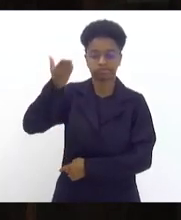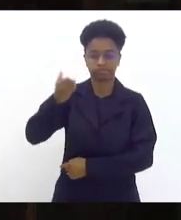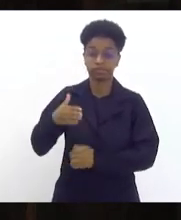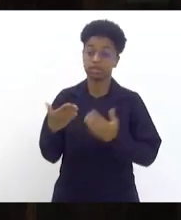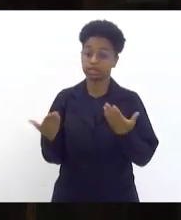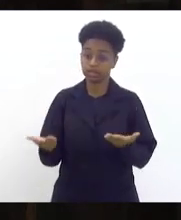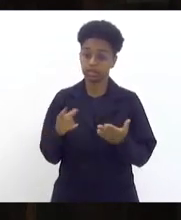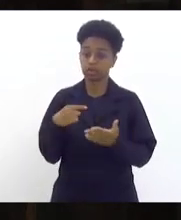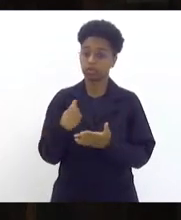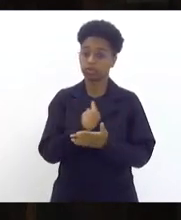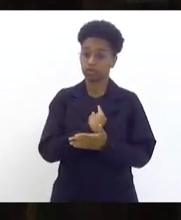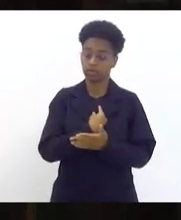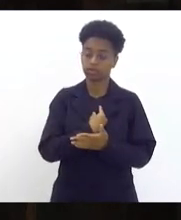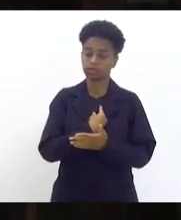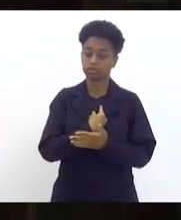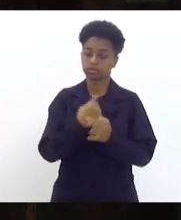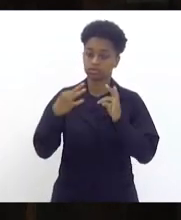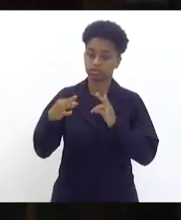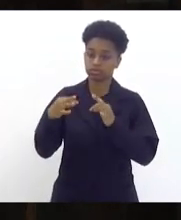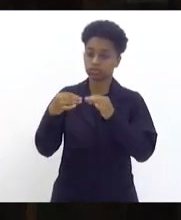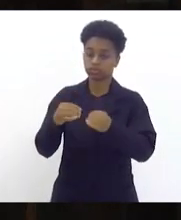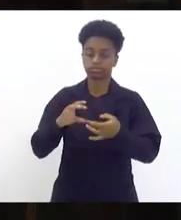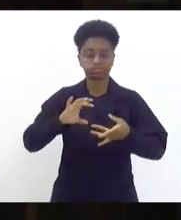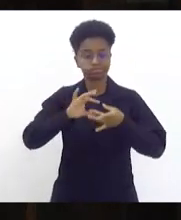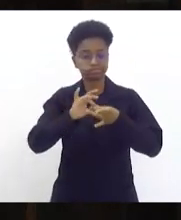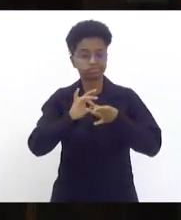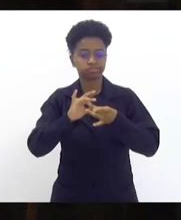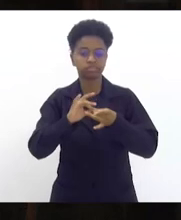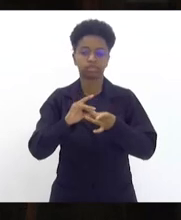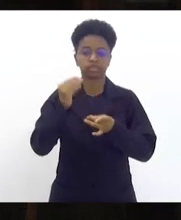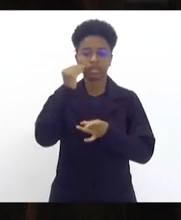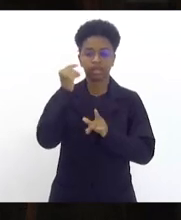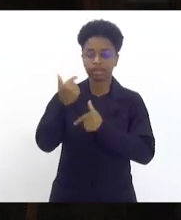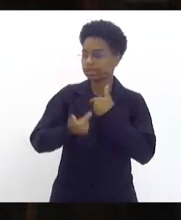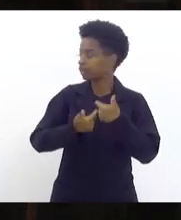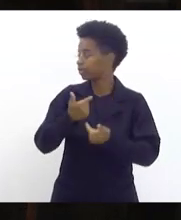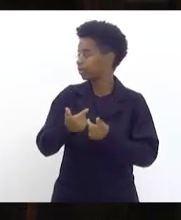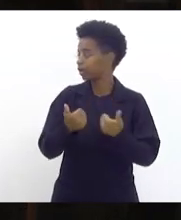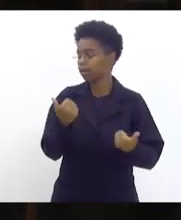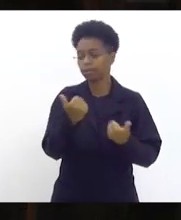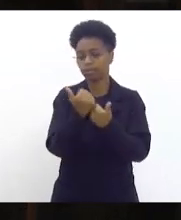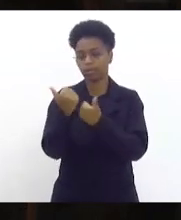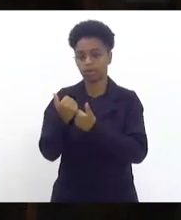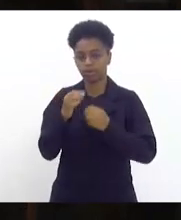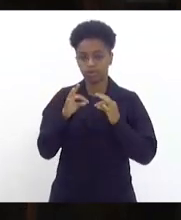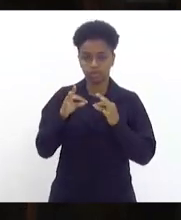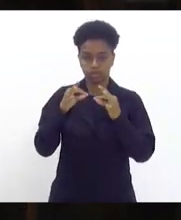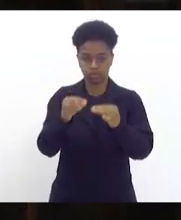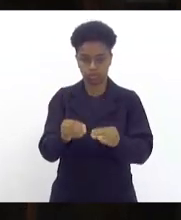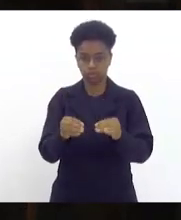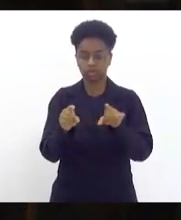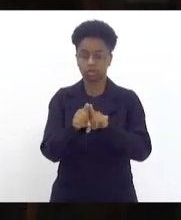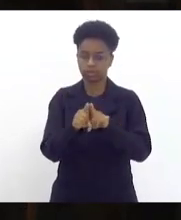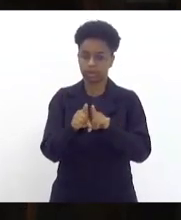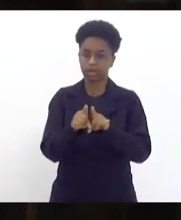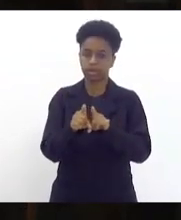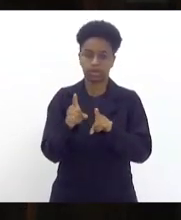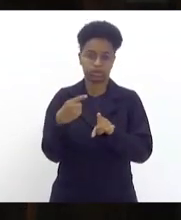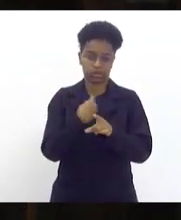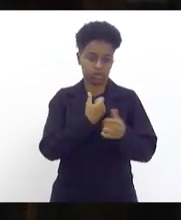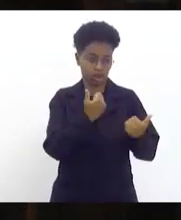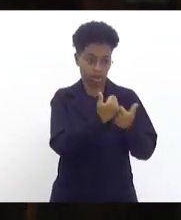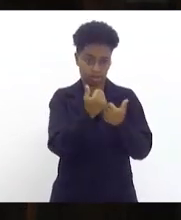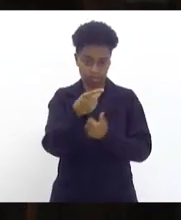todos nós estamos de braços dados para trabalhar com todas e todos e contem sempre conosco